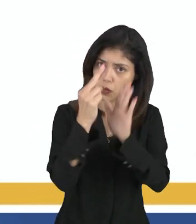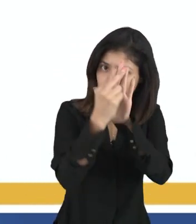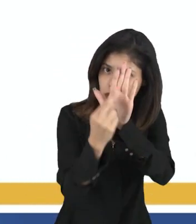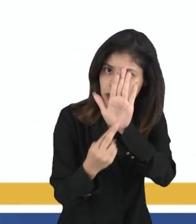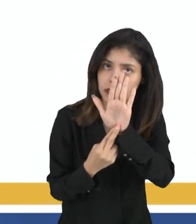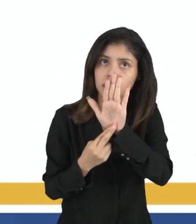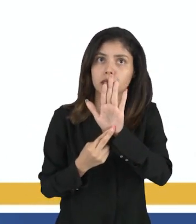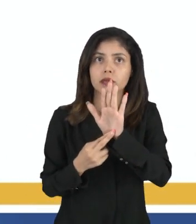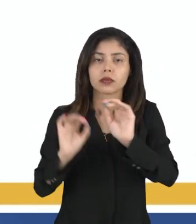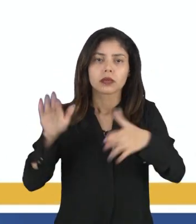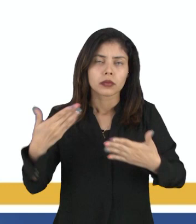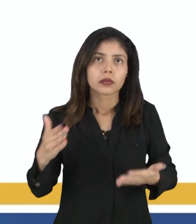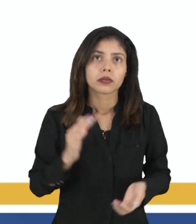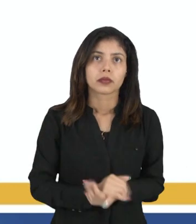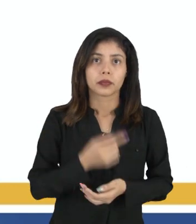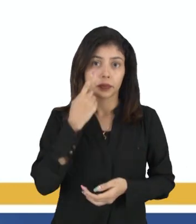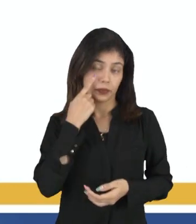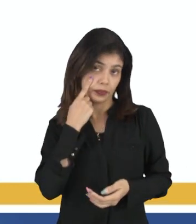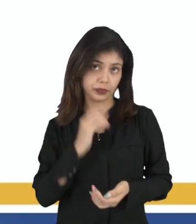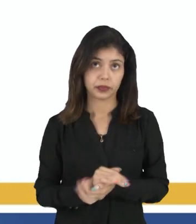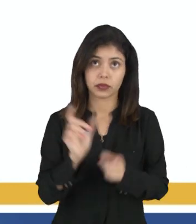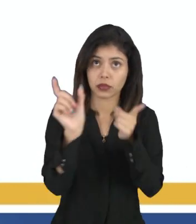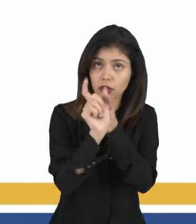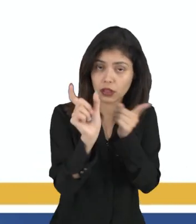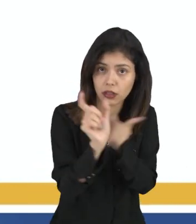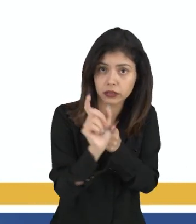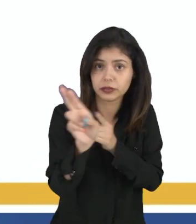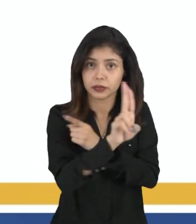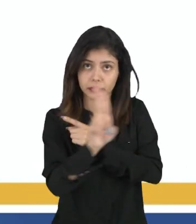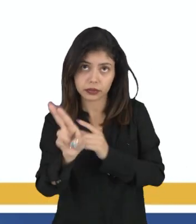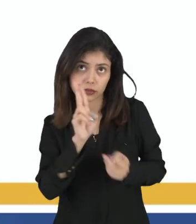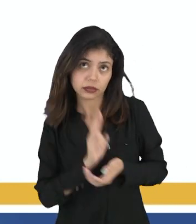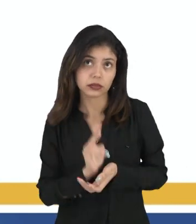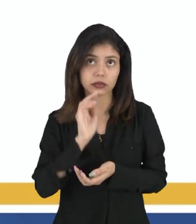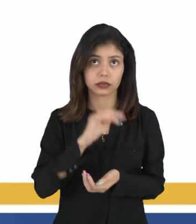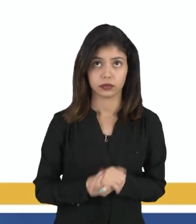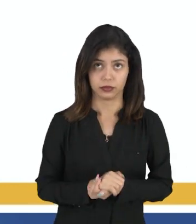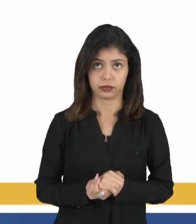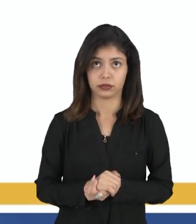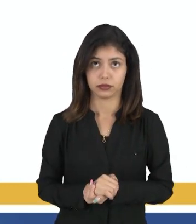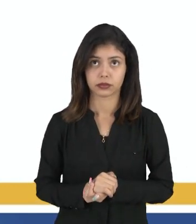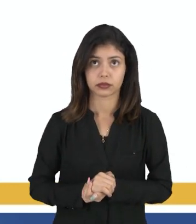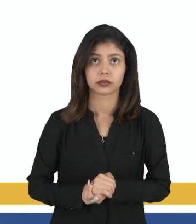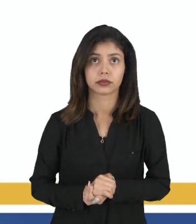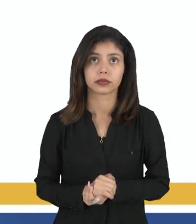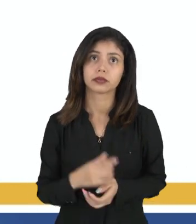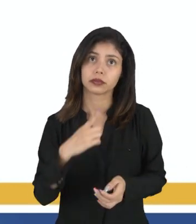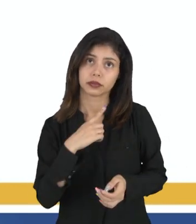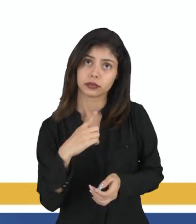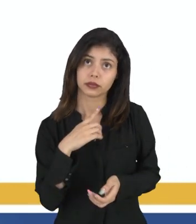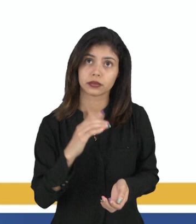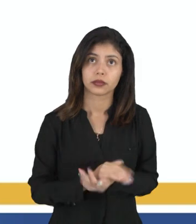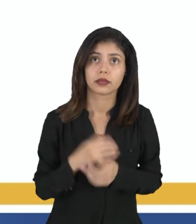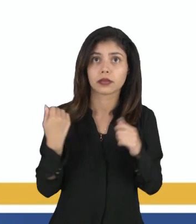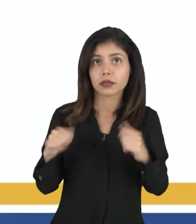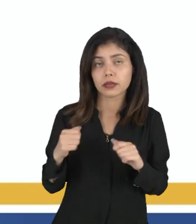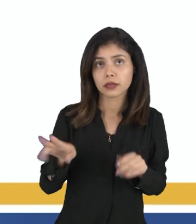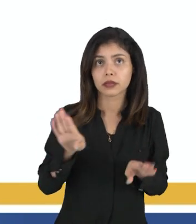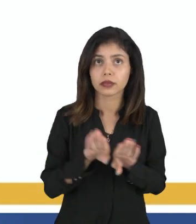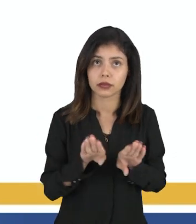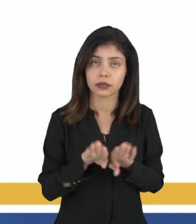regras, tá? Que regras são essas? Observem ali. O nome a ser dado para esse organismo recém-descoberto, ele deve